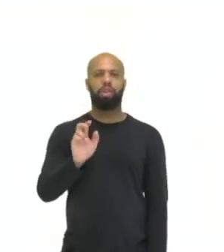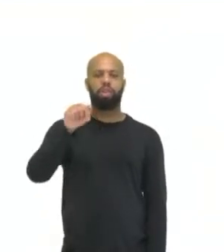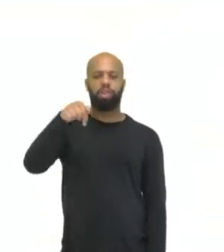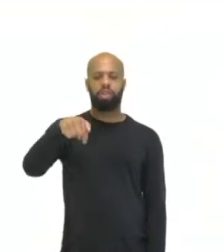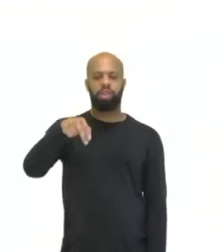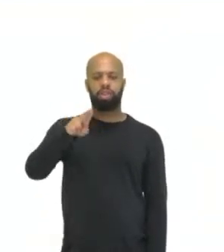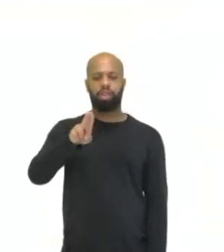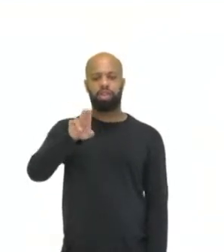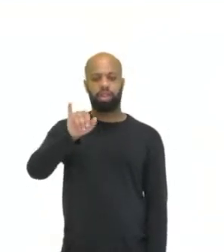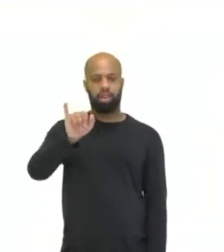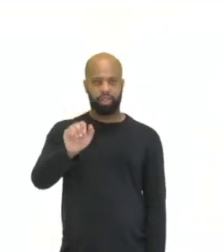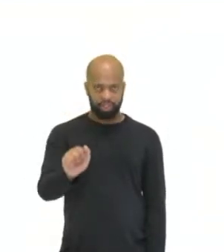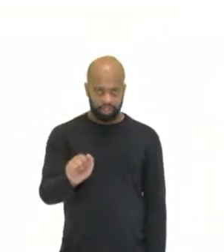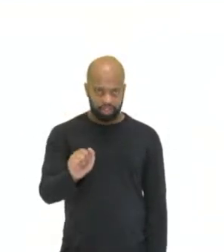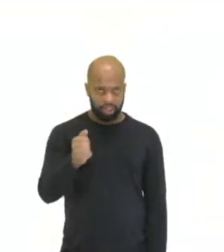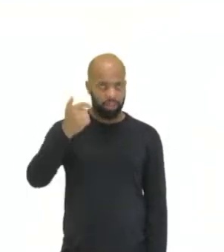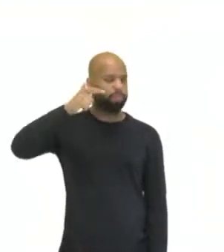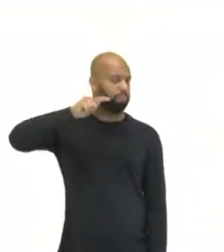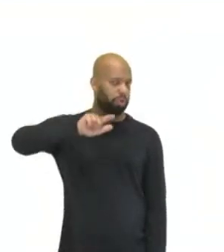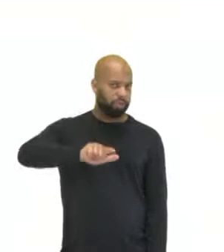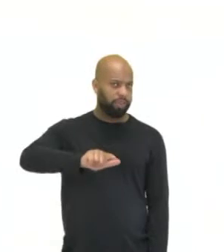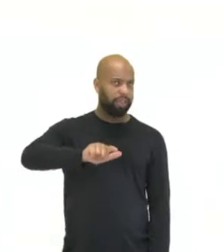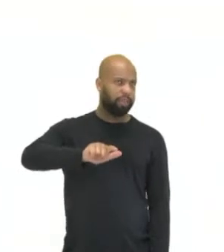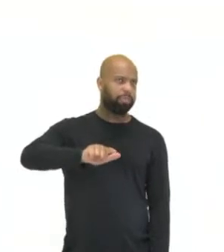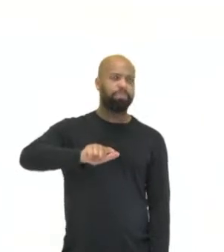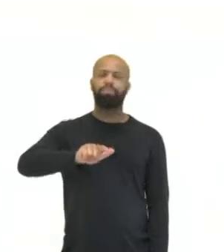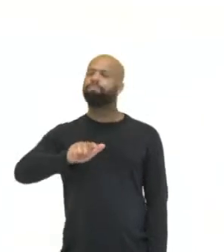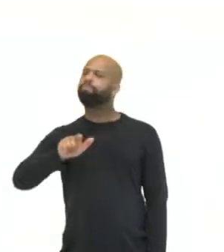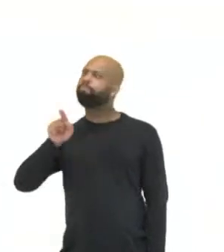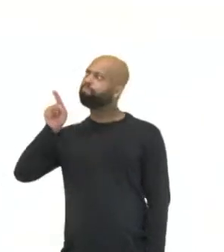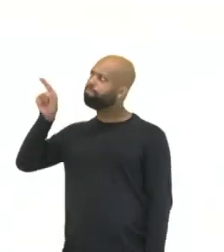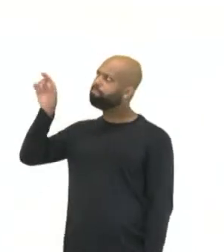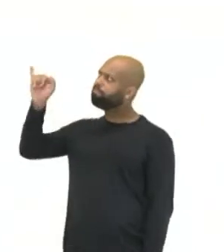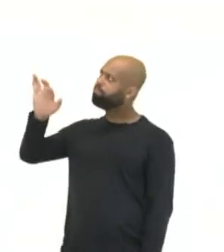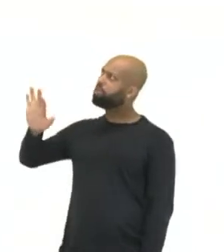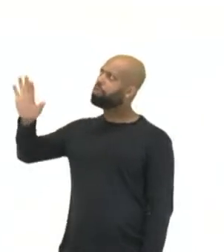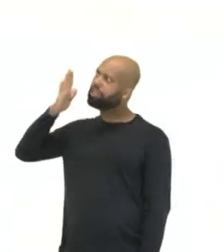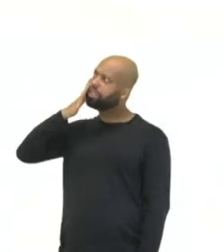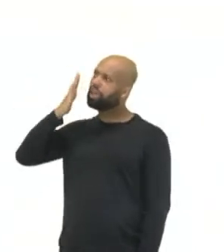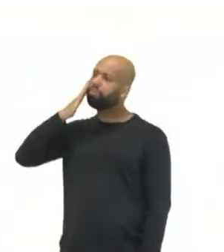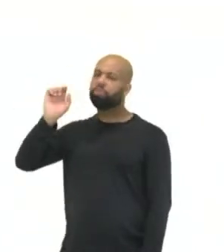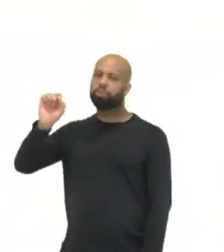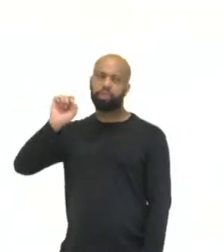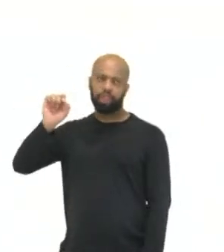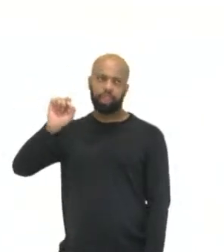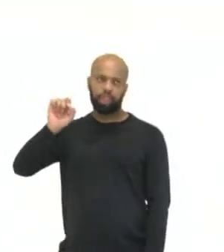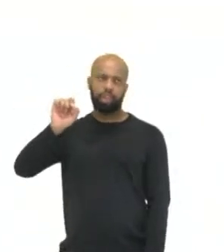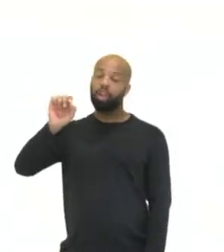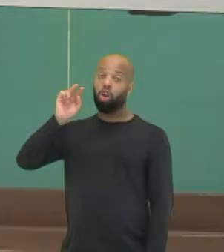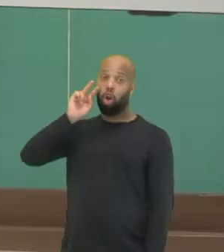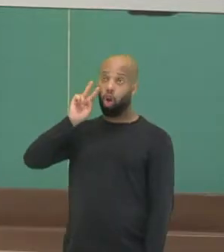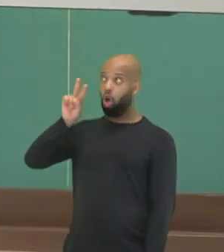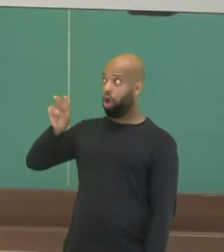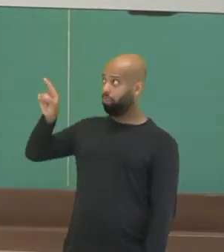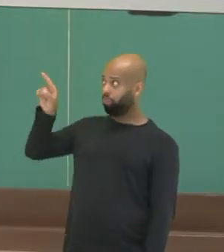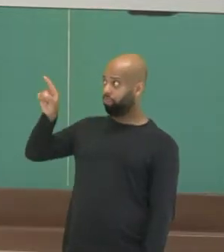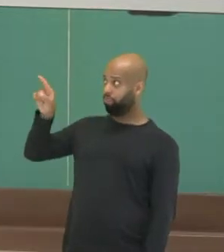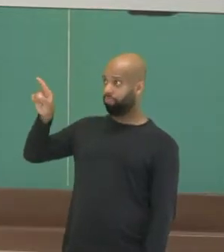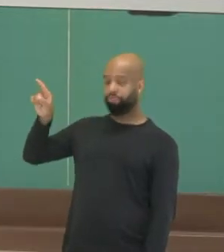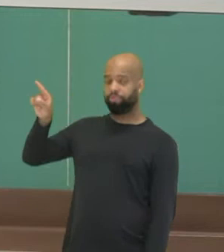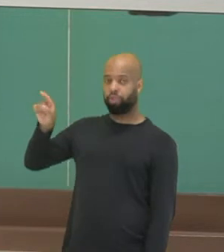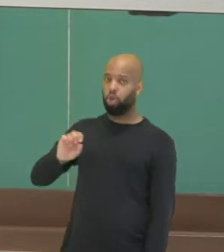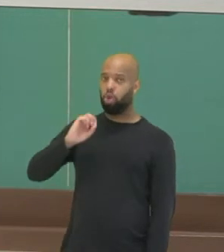imagem também. Vocês conseguem identificar o que ela é? Ou melhor, o que vem em sua memória quando falamos de